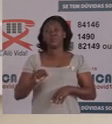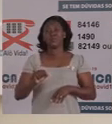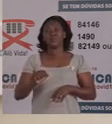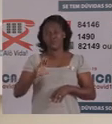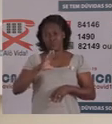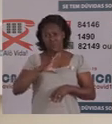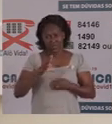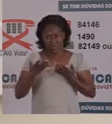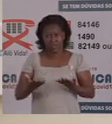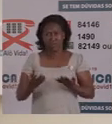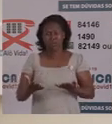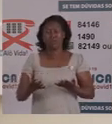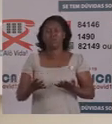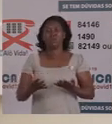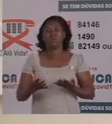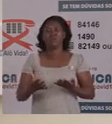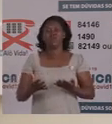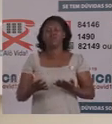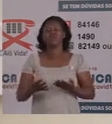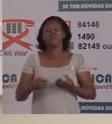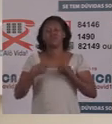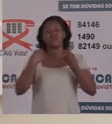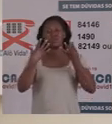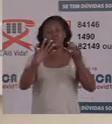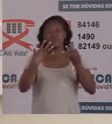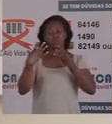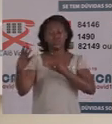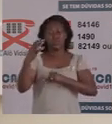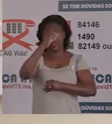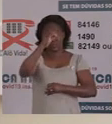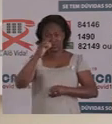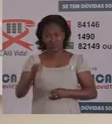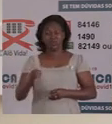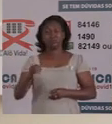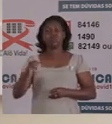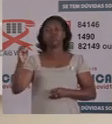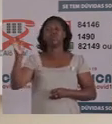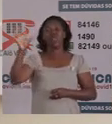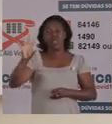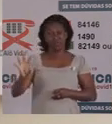tem agora 77% dos casos da nossa região.